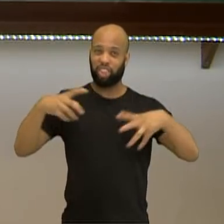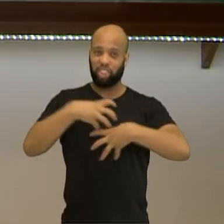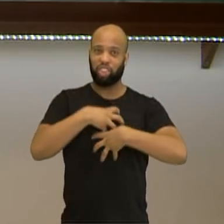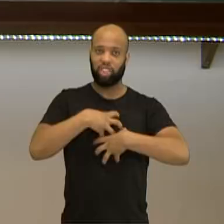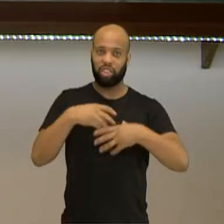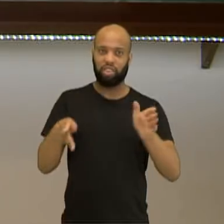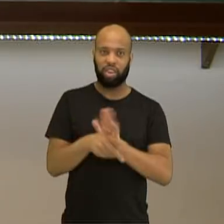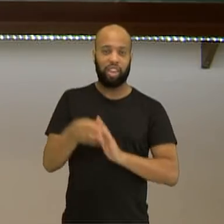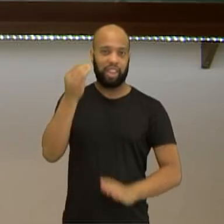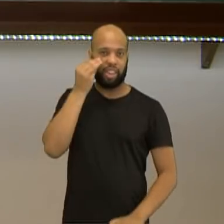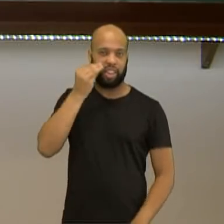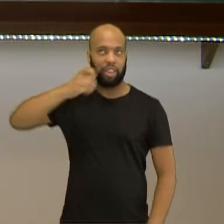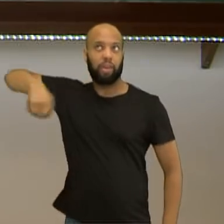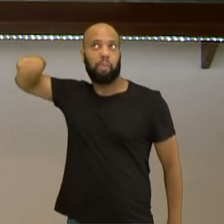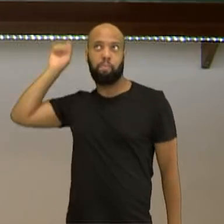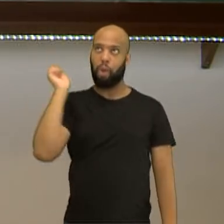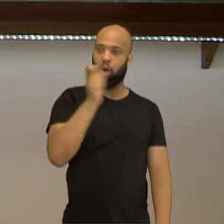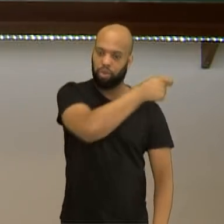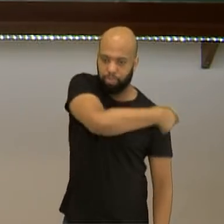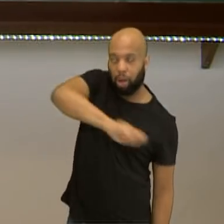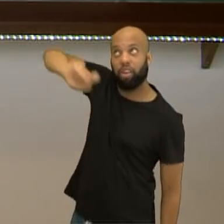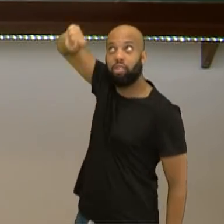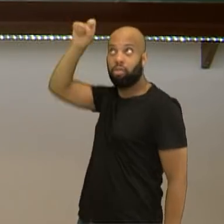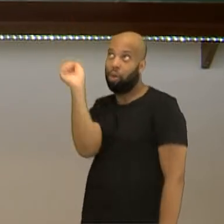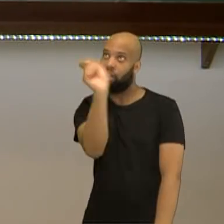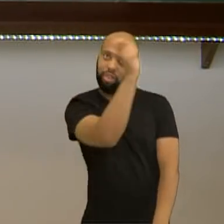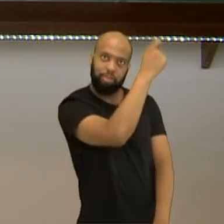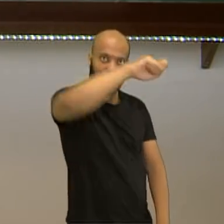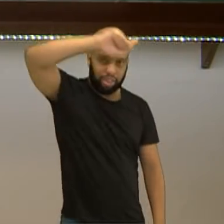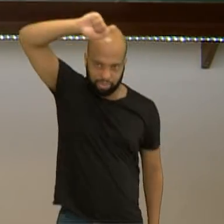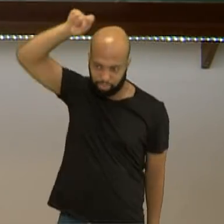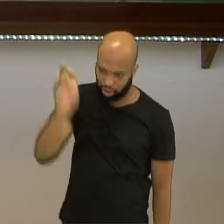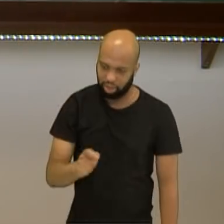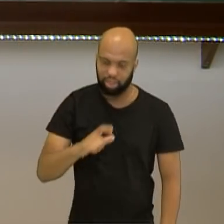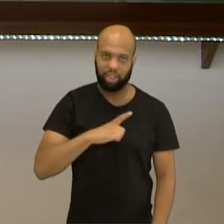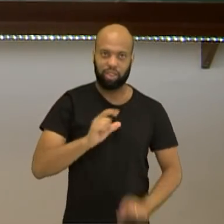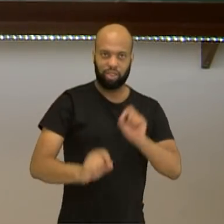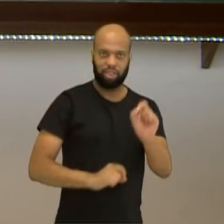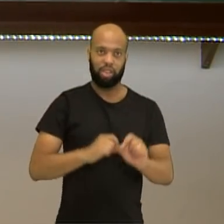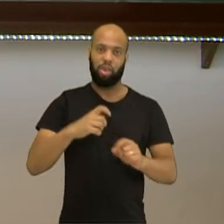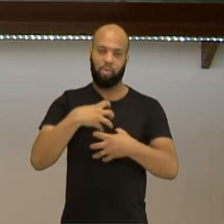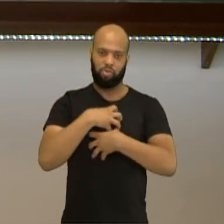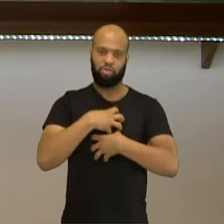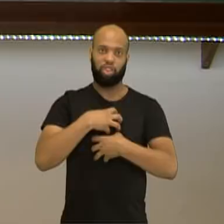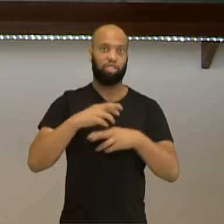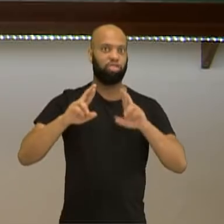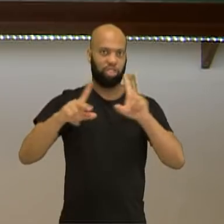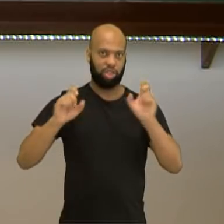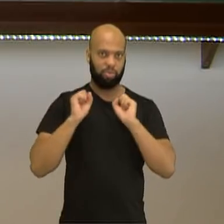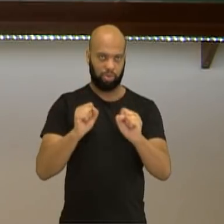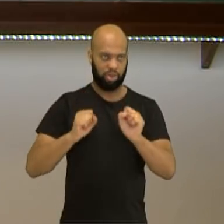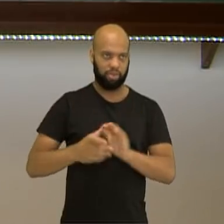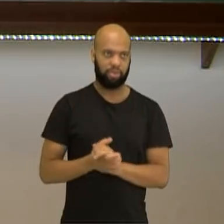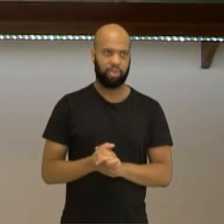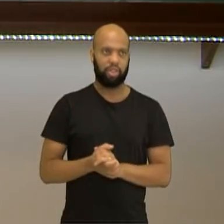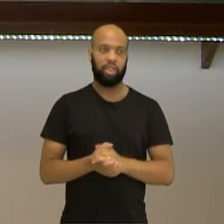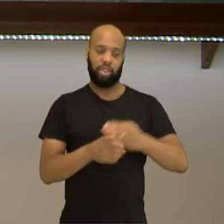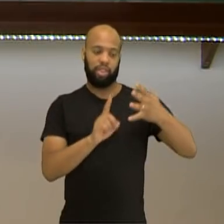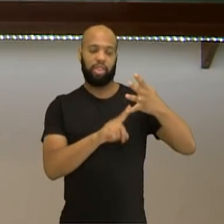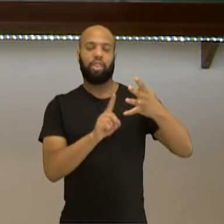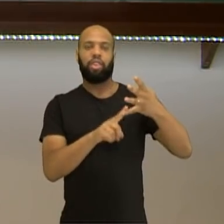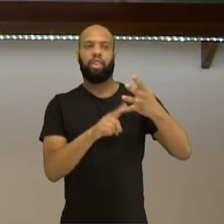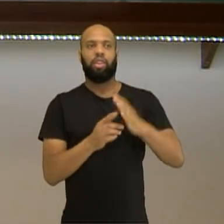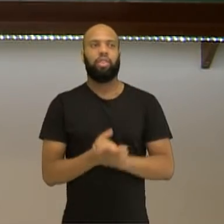a dupla que está de um lado e a dupla que está de outro pode fazer ataque. E o